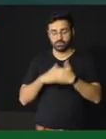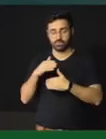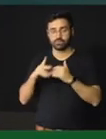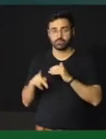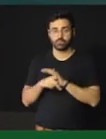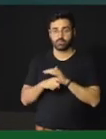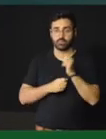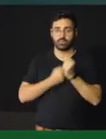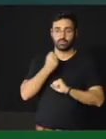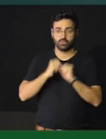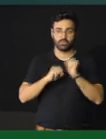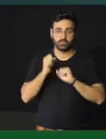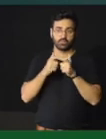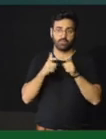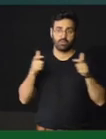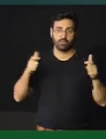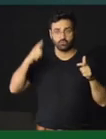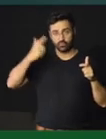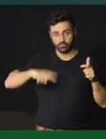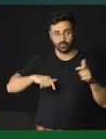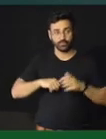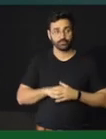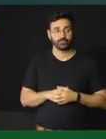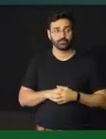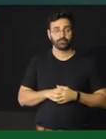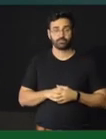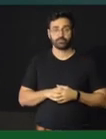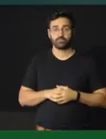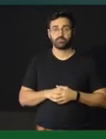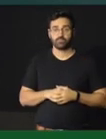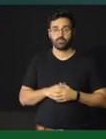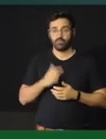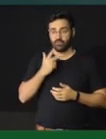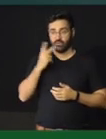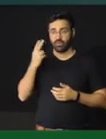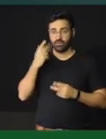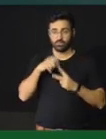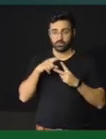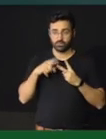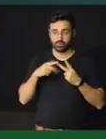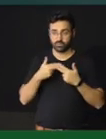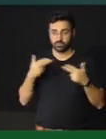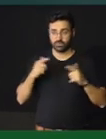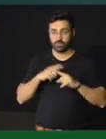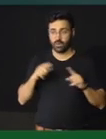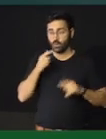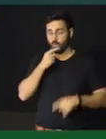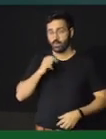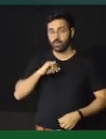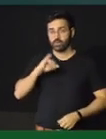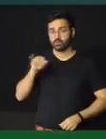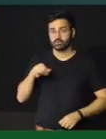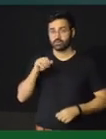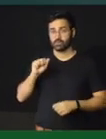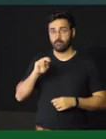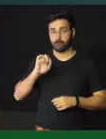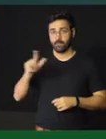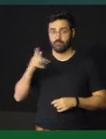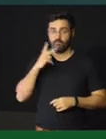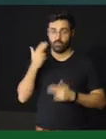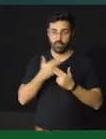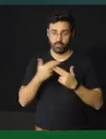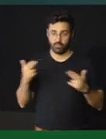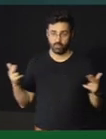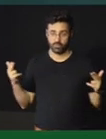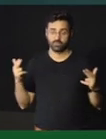reindustrialização por fim falei que ia falar duas coisas mas como o Jamal eh levantou uma bola aqui eu não vou deixar a bola